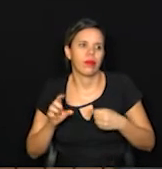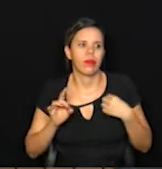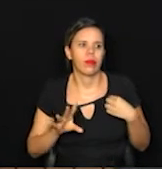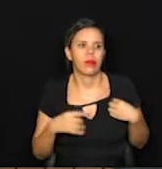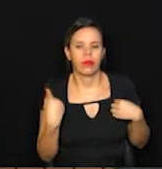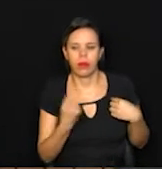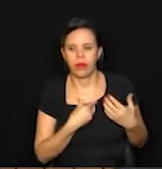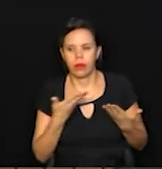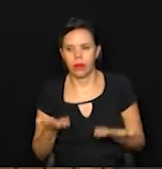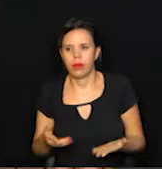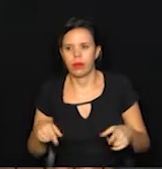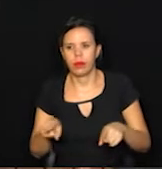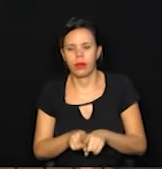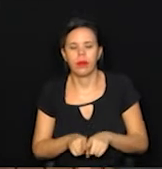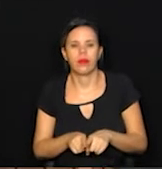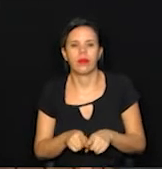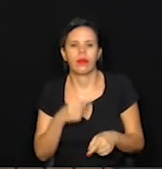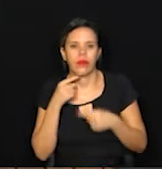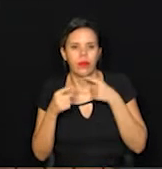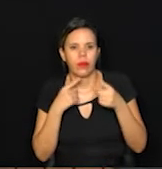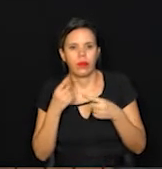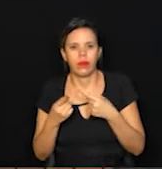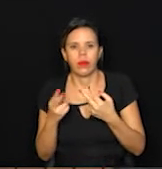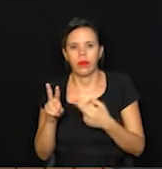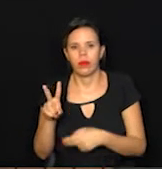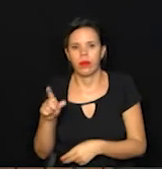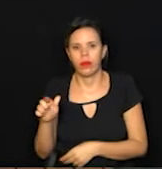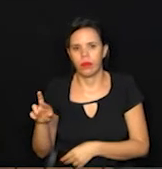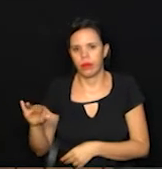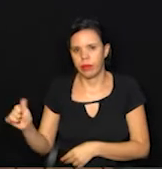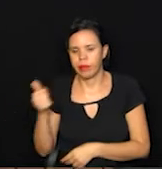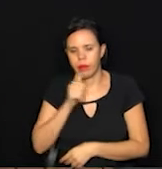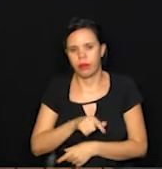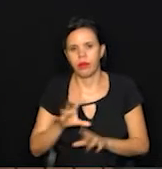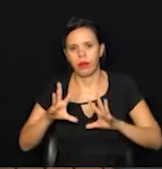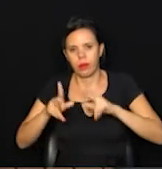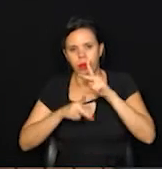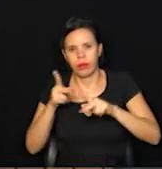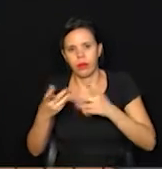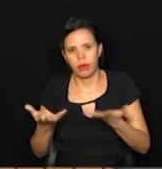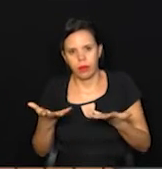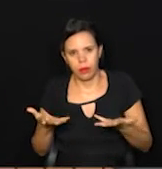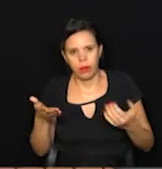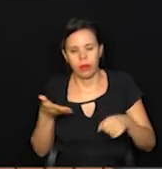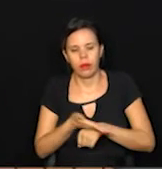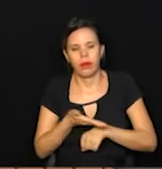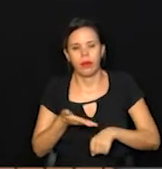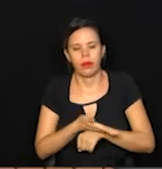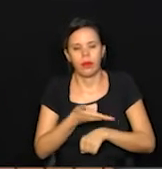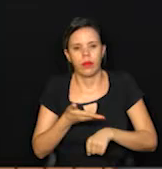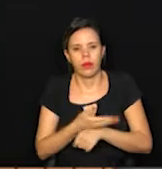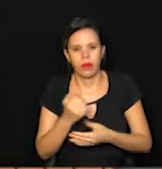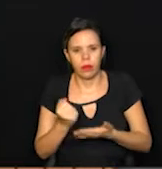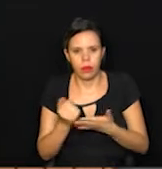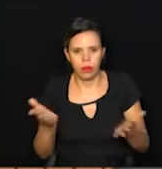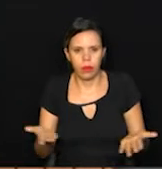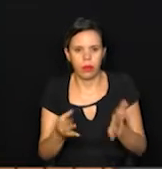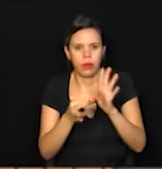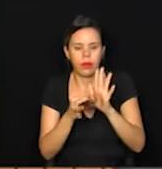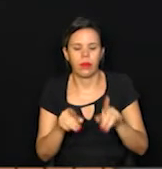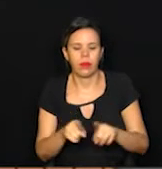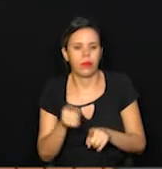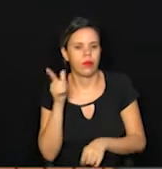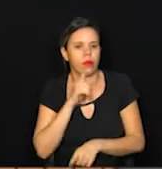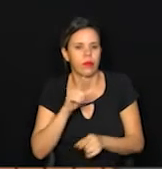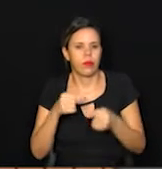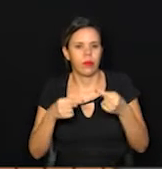entre nós, né, que é o questionamento da Valquíria, mas com todos aqueles e todas aquelas que quiserem participar e contribuir para que a gente consiga